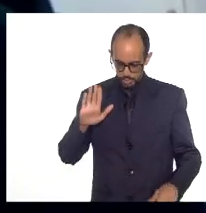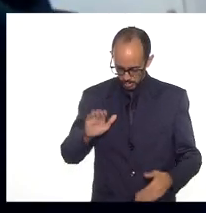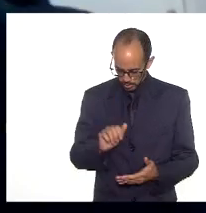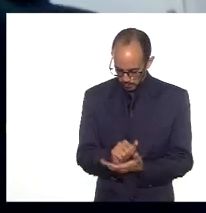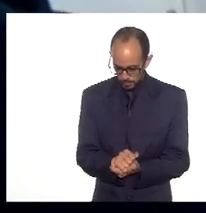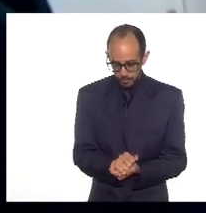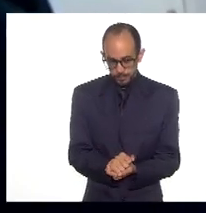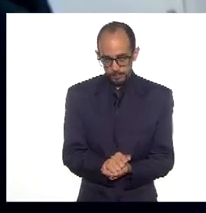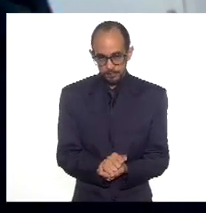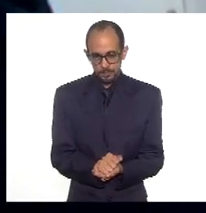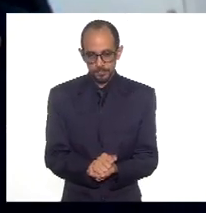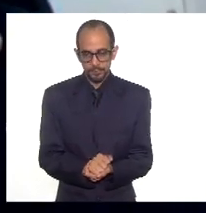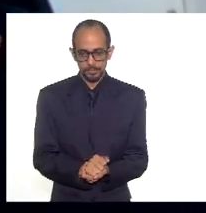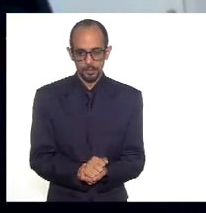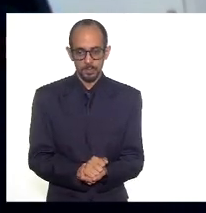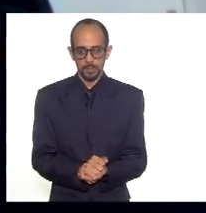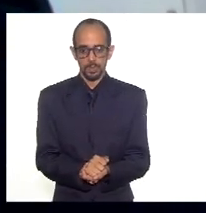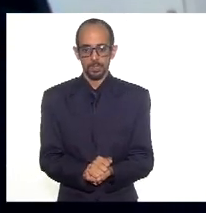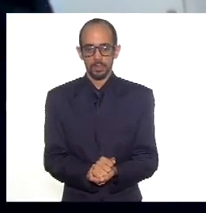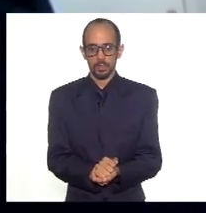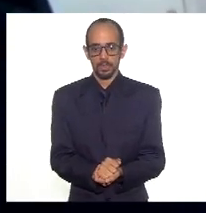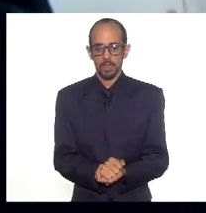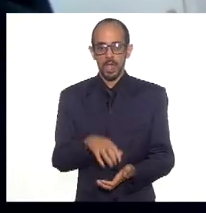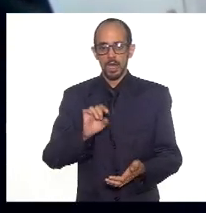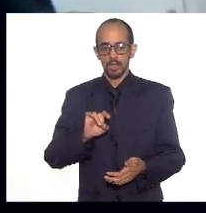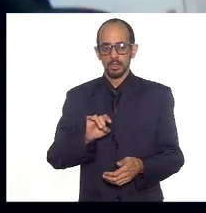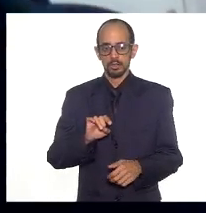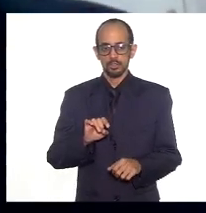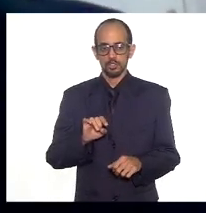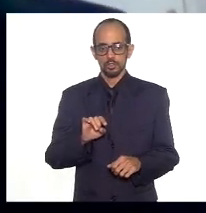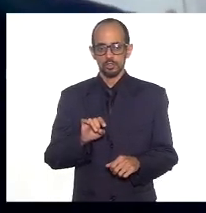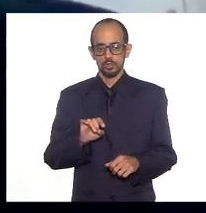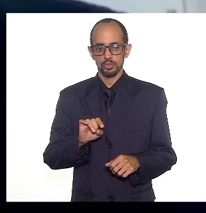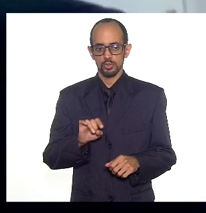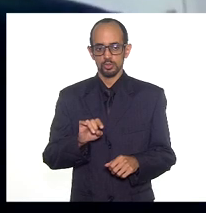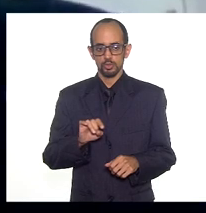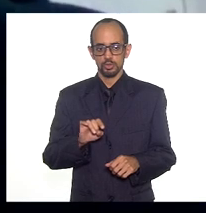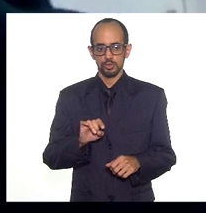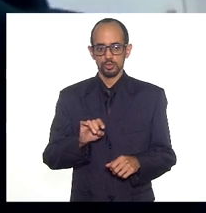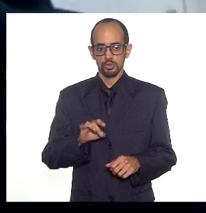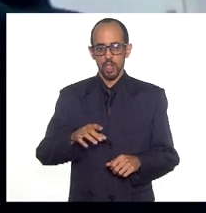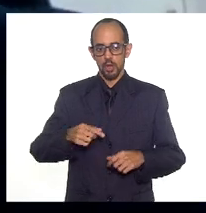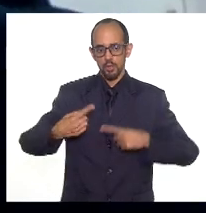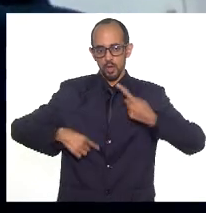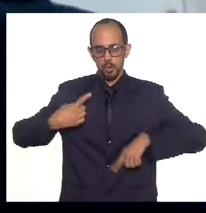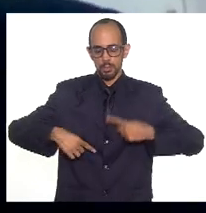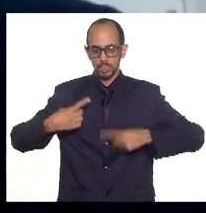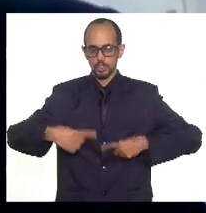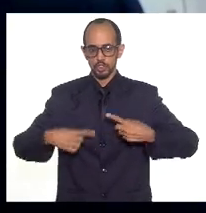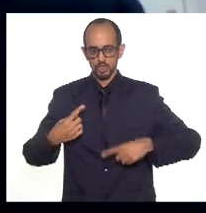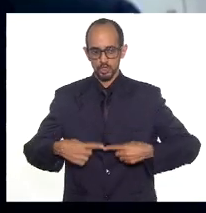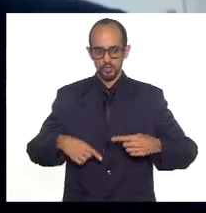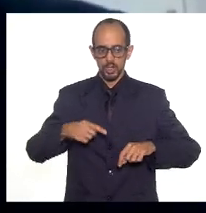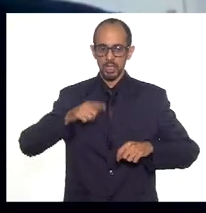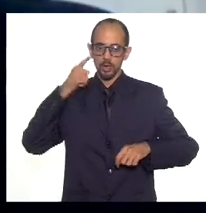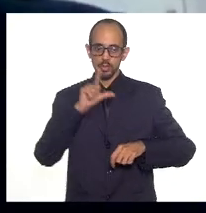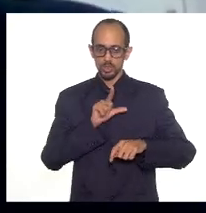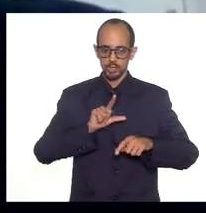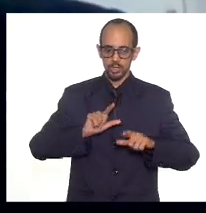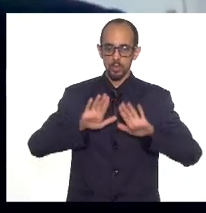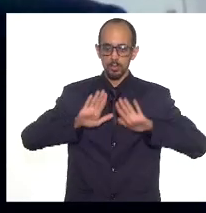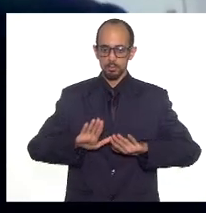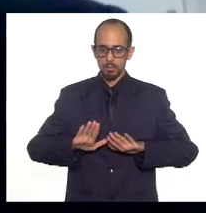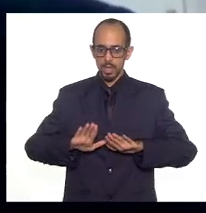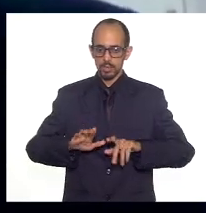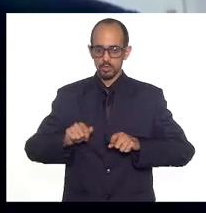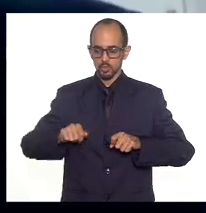Pelo contrário, eu acho que ela se organizou, ela tentou fornecer no que foi competitivo, ela conseguiu ser competitiva e ela não ganhou espaço